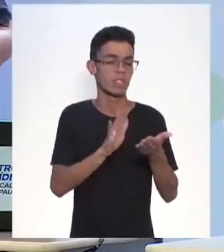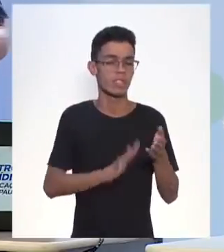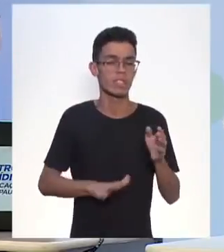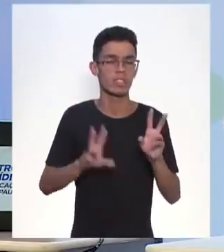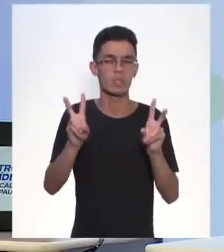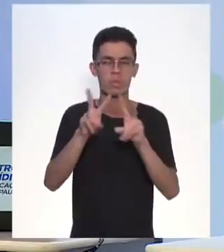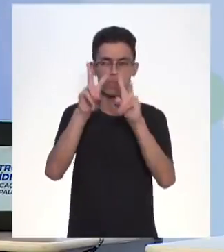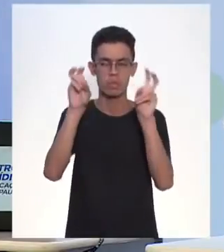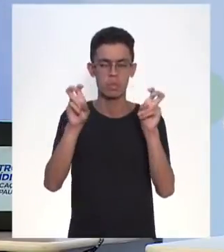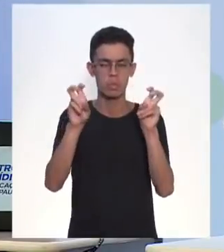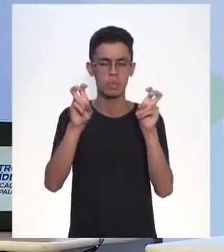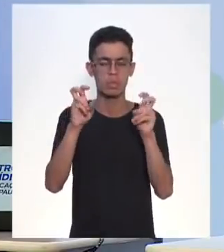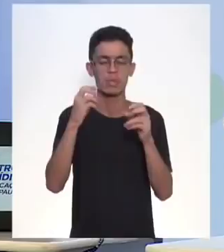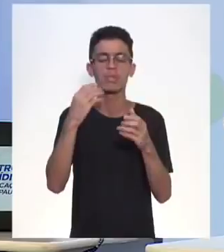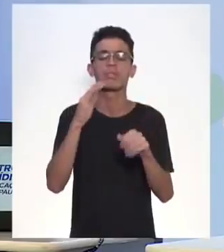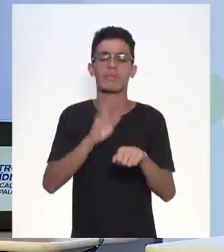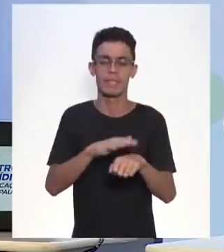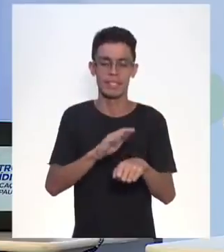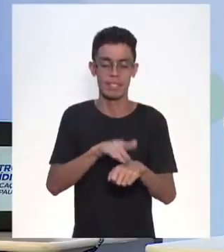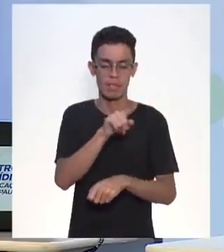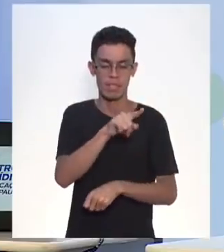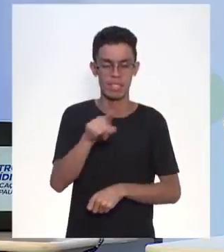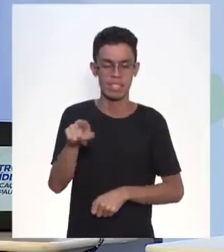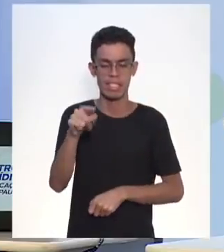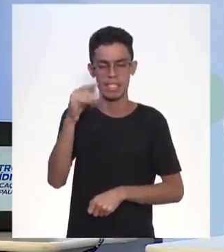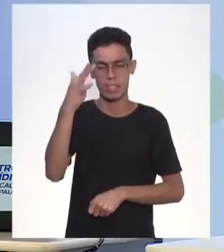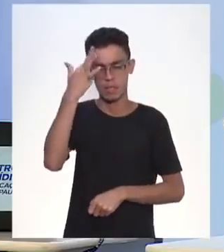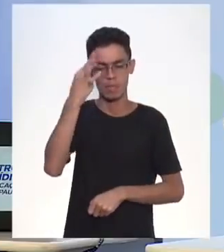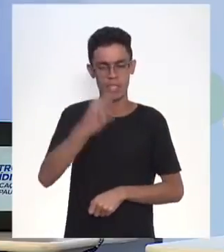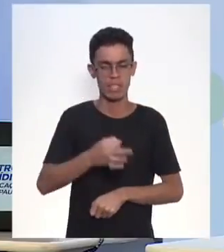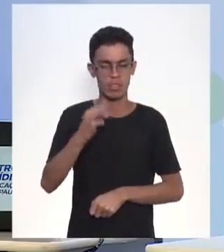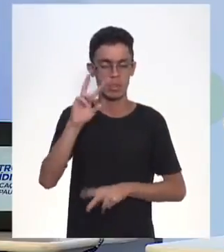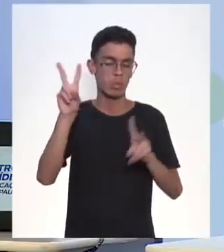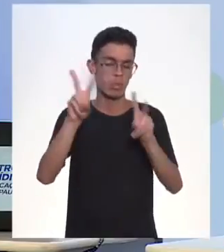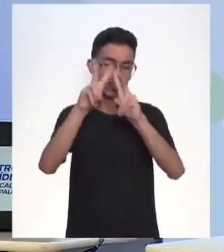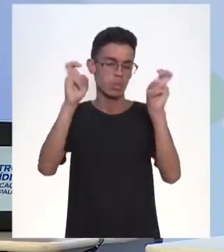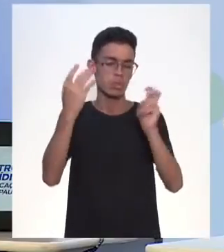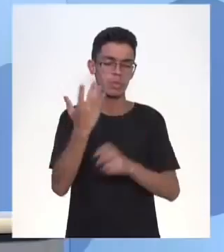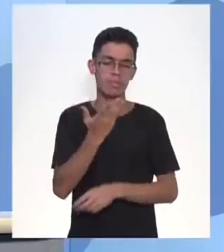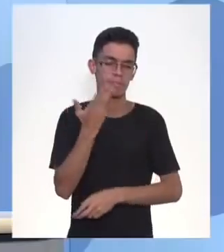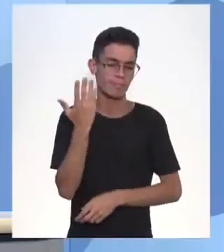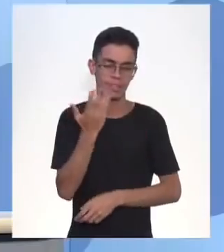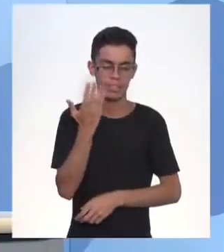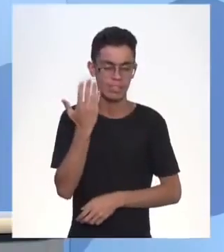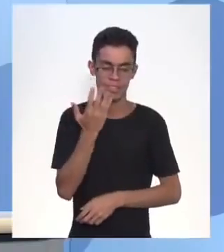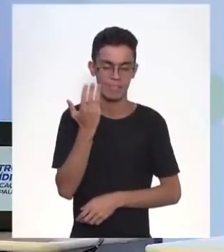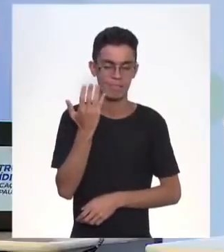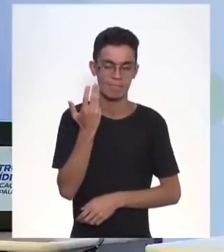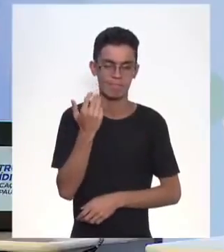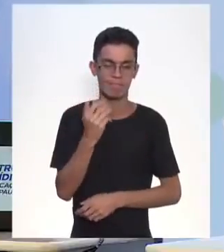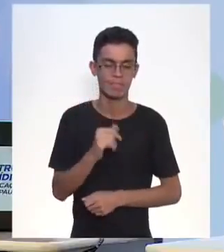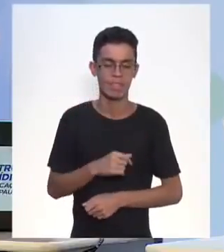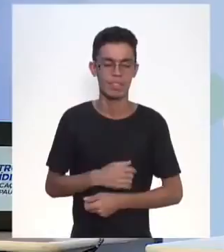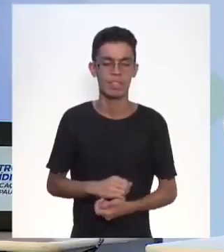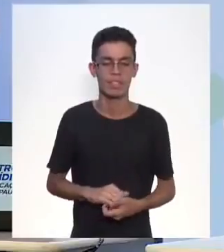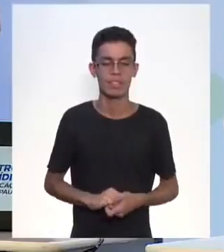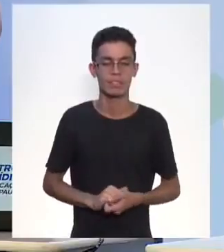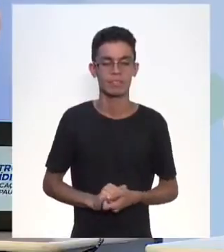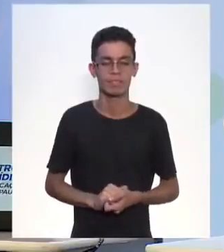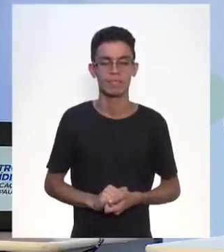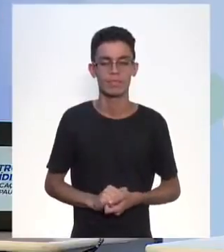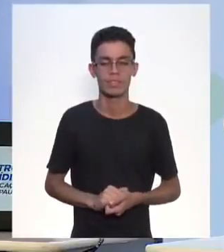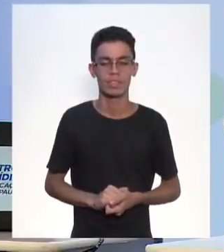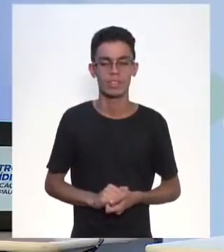você souber sobre o assunto, mais fácil fica de entender, não é isso, Ed? Sim, porque você já se prepara, né? Isso, você vai se preparando para aquilo que a